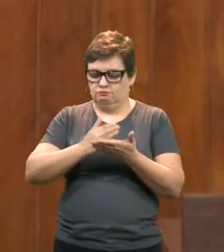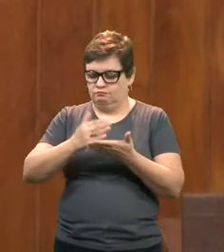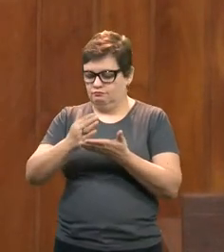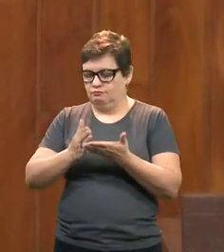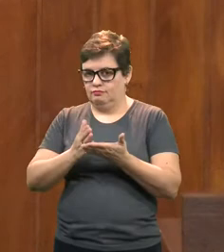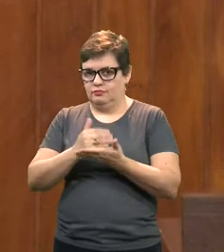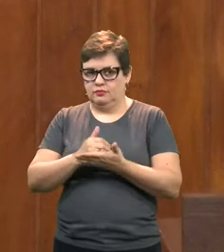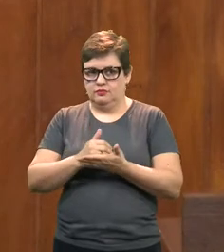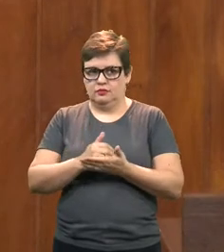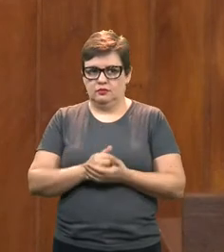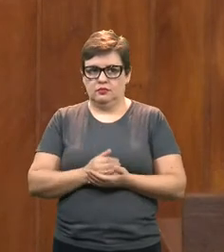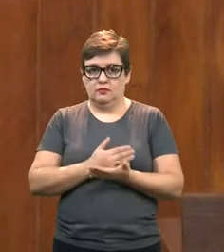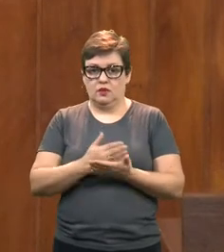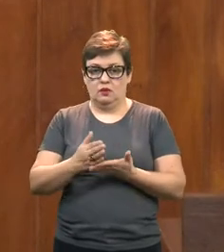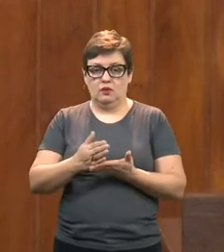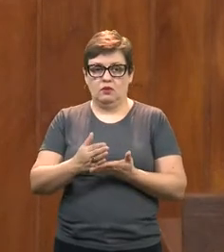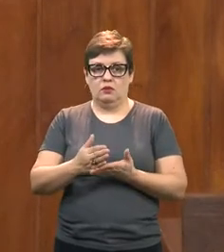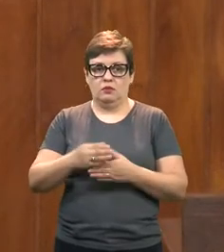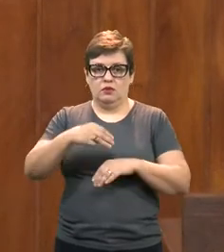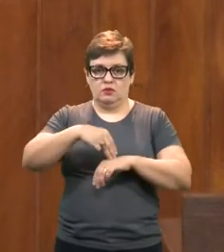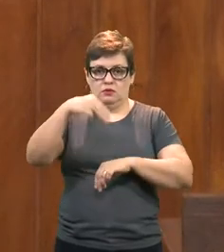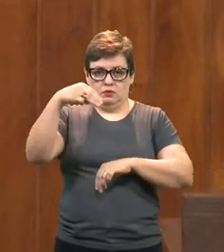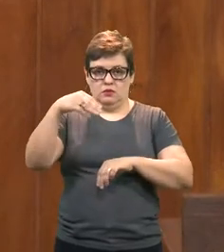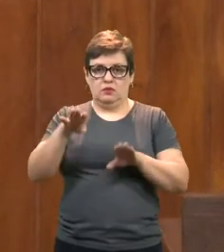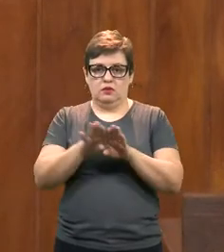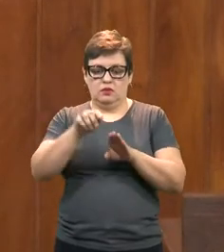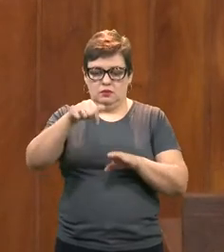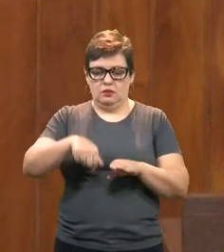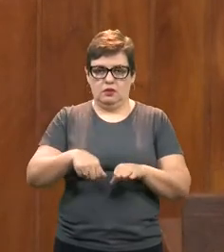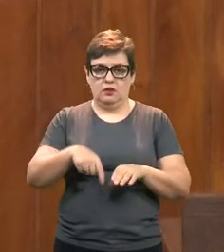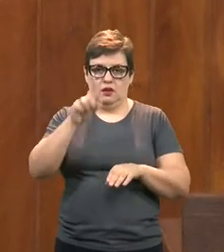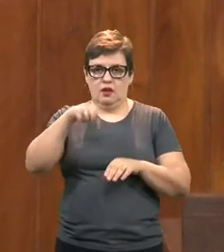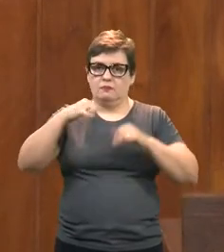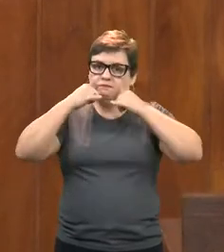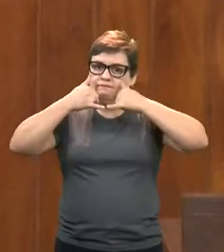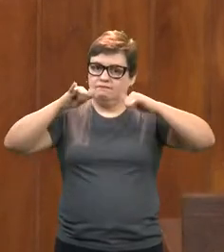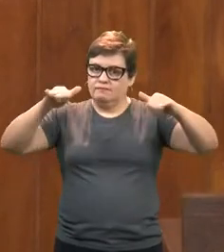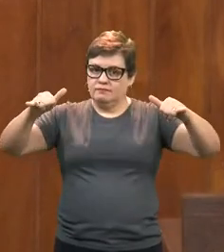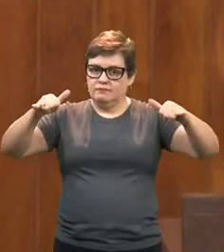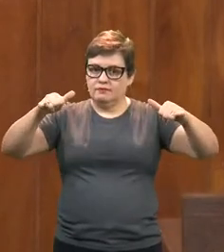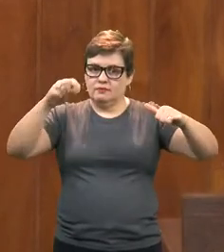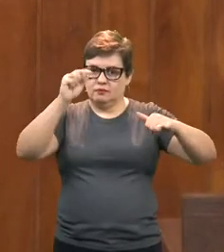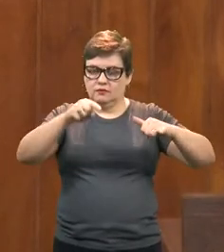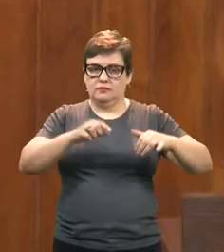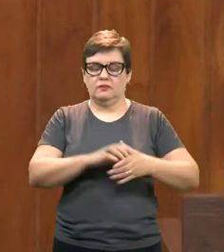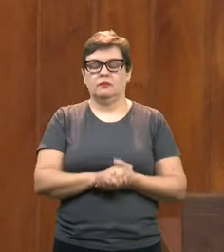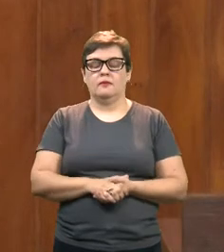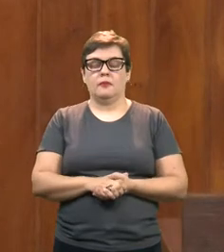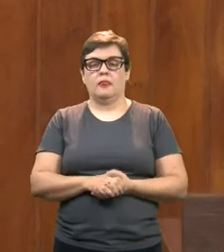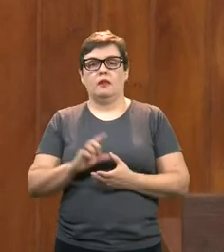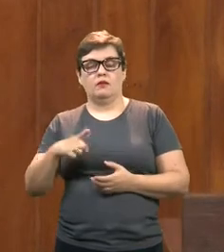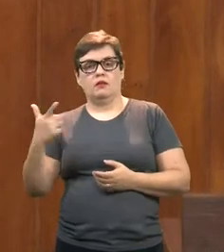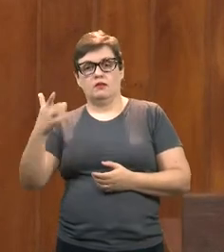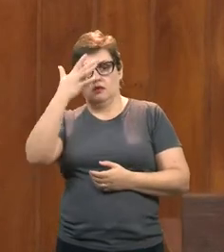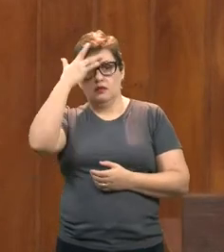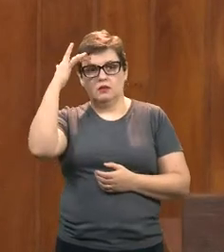intuito aqui, é justamente propagar essa informação. Para que outros profissionais também tenham